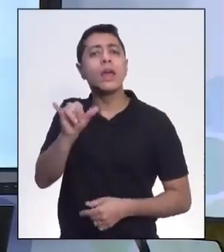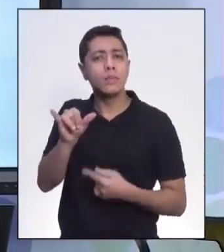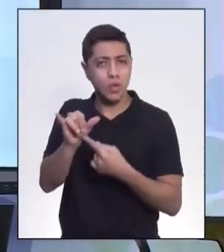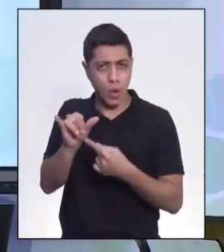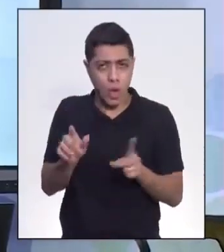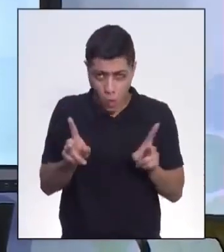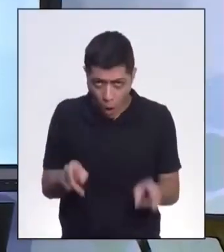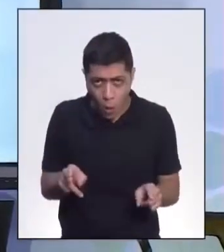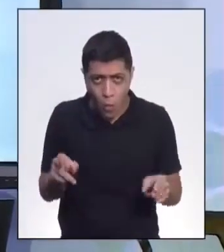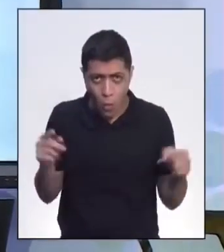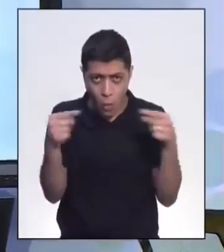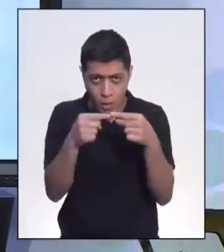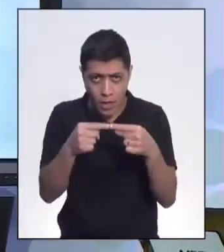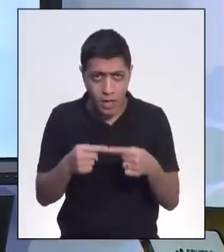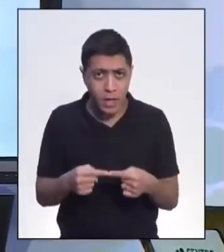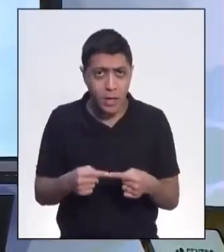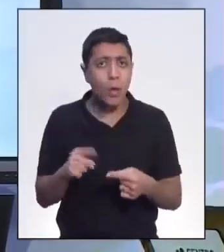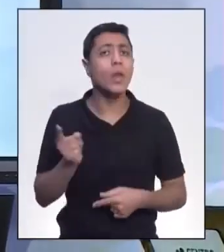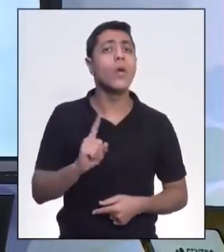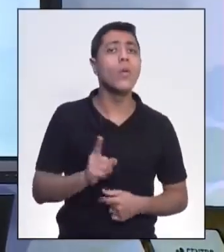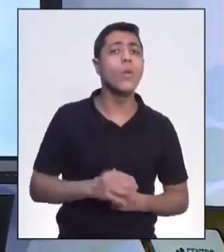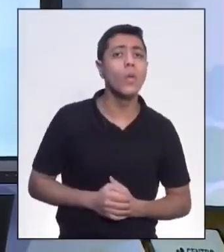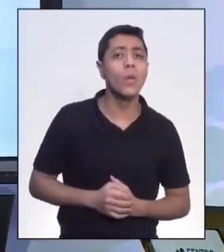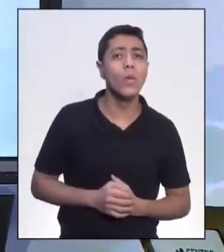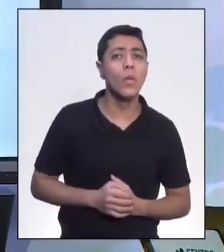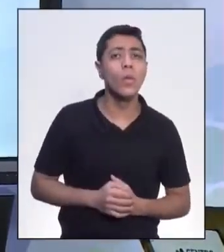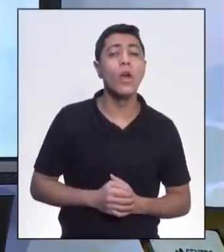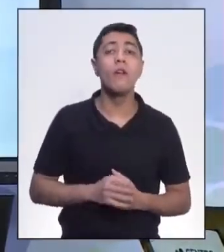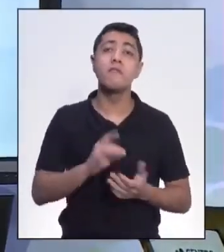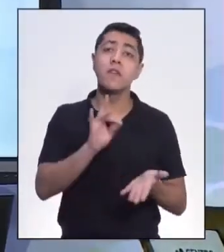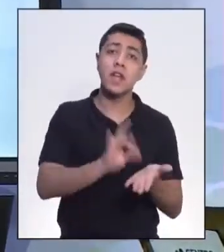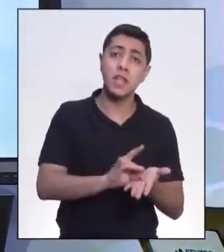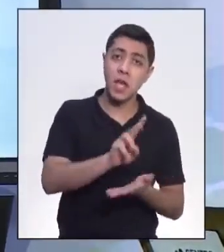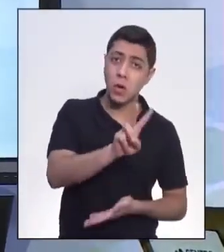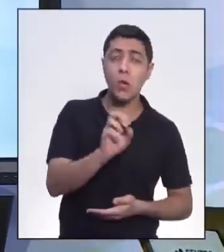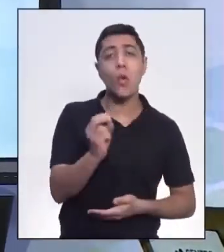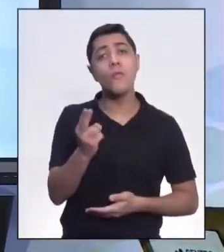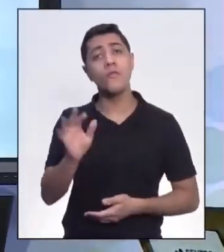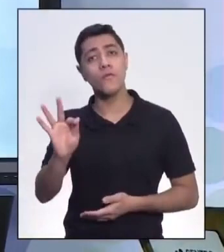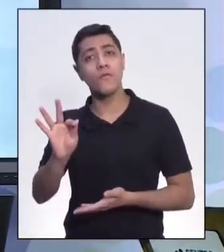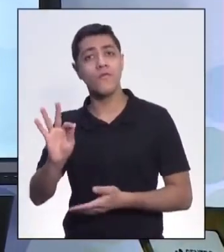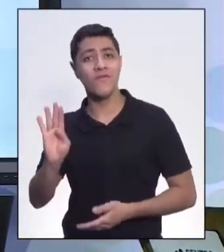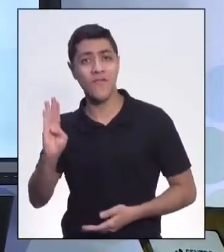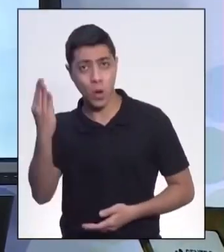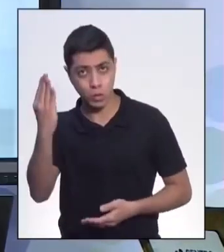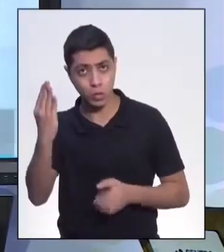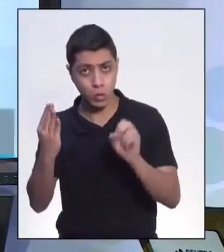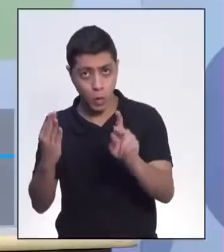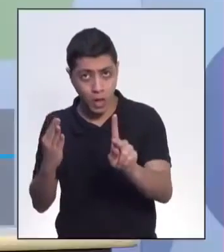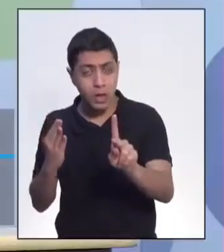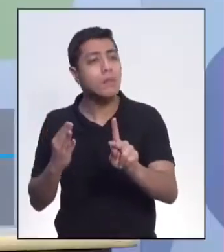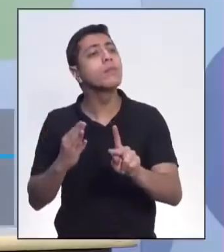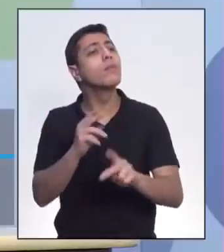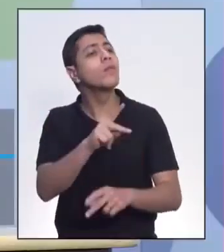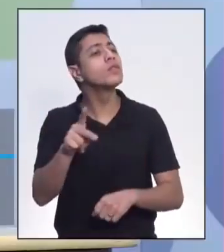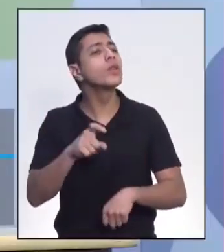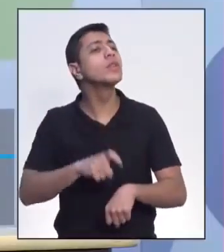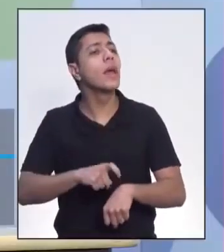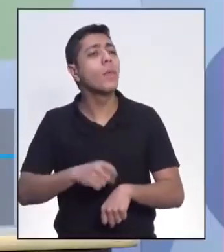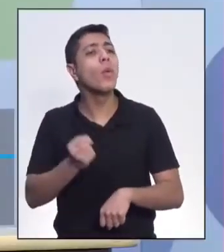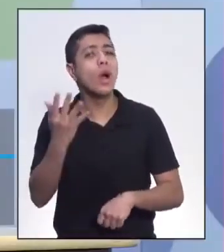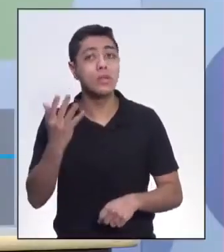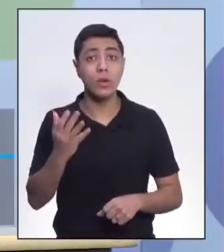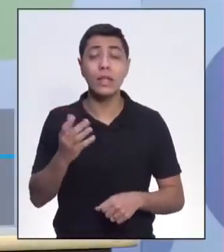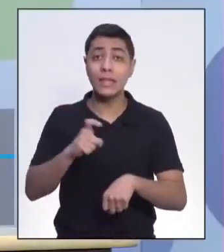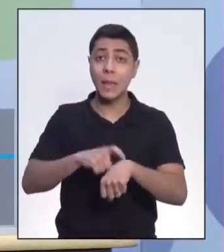e menos 3, dá o mesmo valor de y? Então, verdadeiro ou falso? Professora Inês, quanto tempo a gente tem para essa atividade? Professora Roberta,